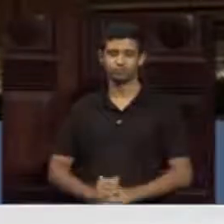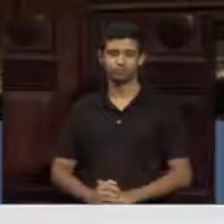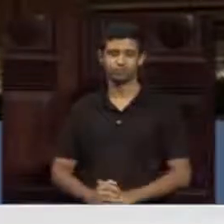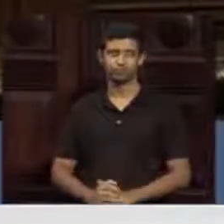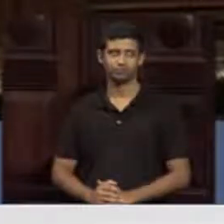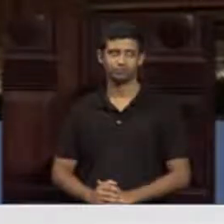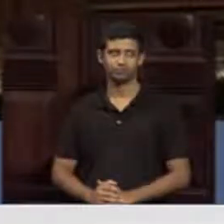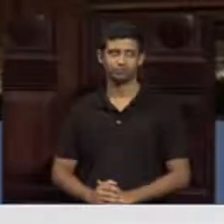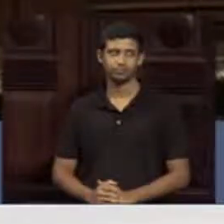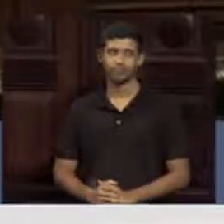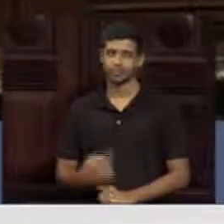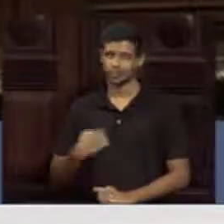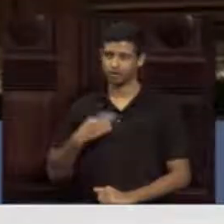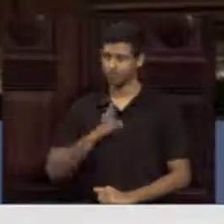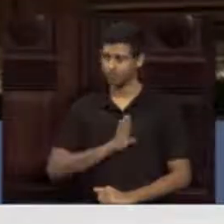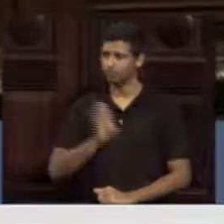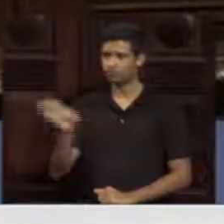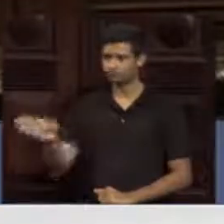estive presente